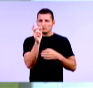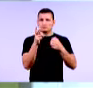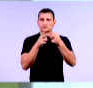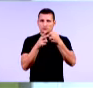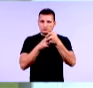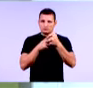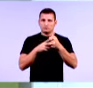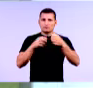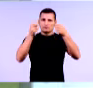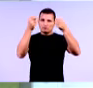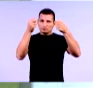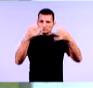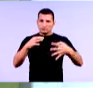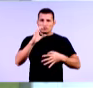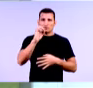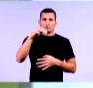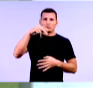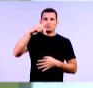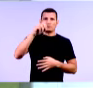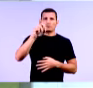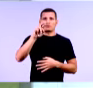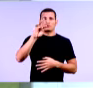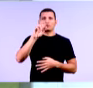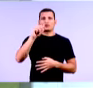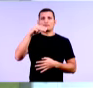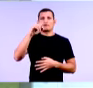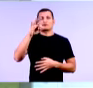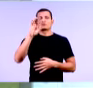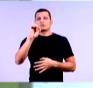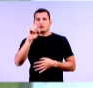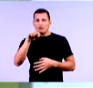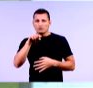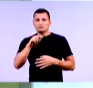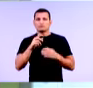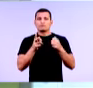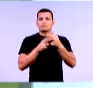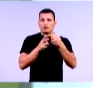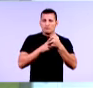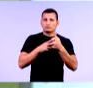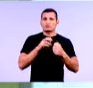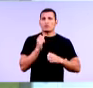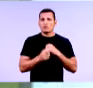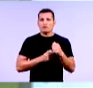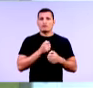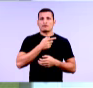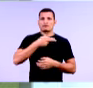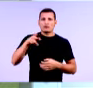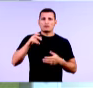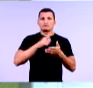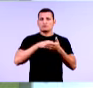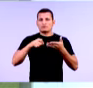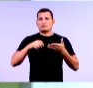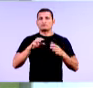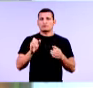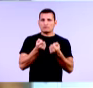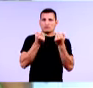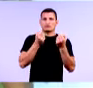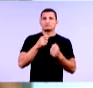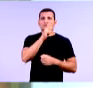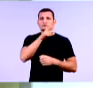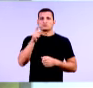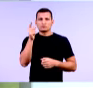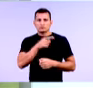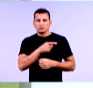um comportamento, a gente define geralmente verbos: correr, andar, escrever, pular, salvar, excluir,